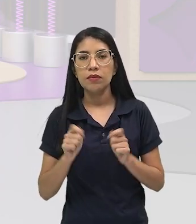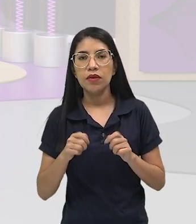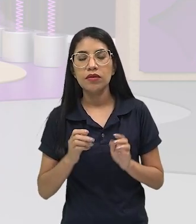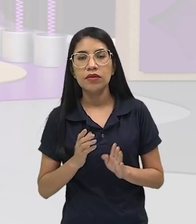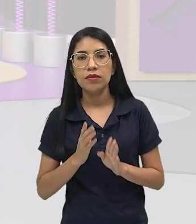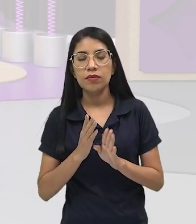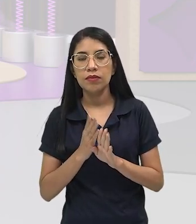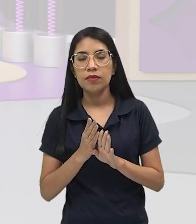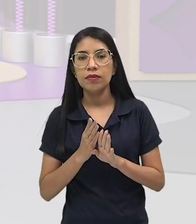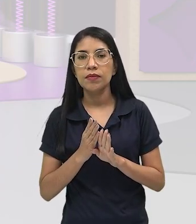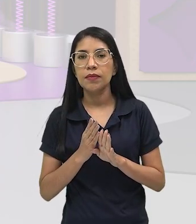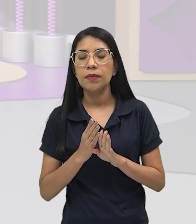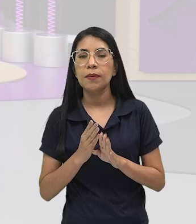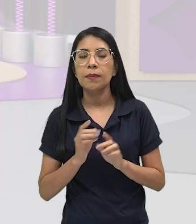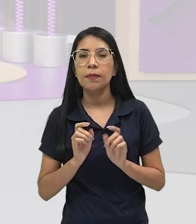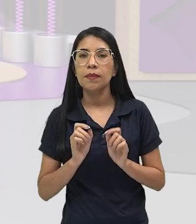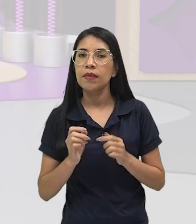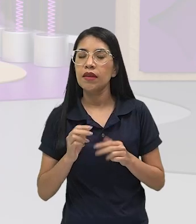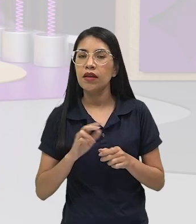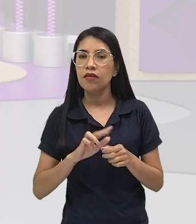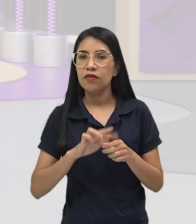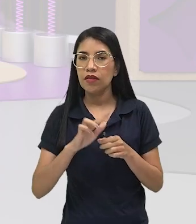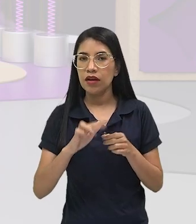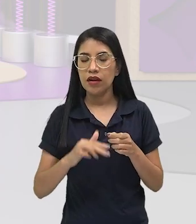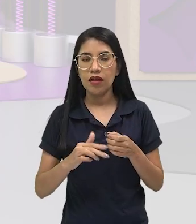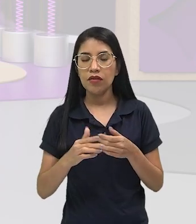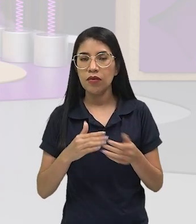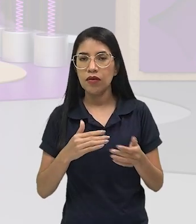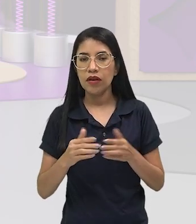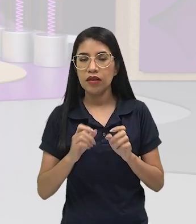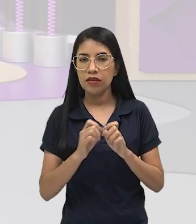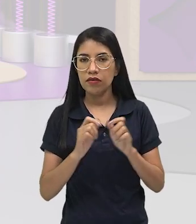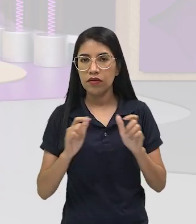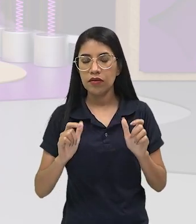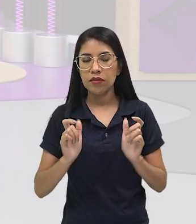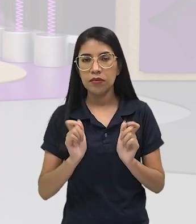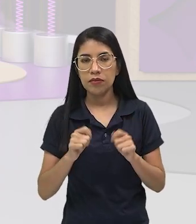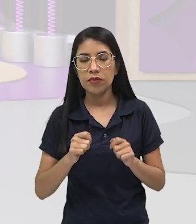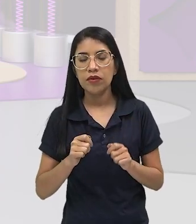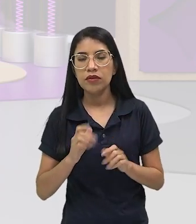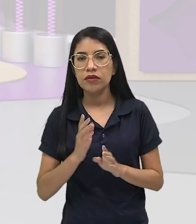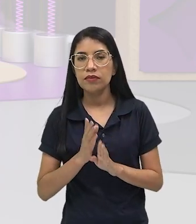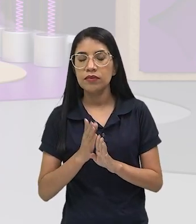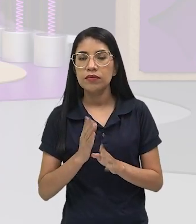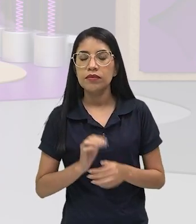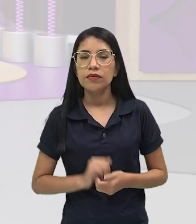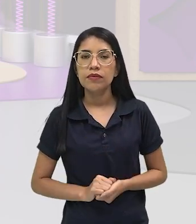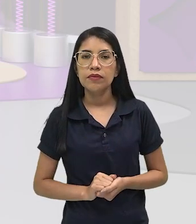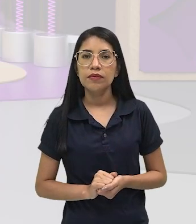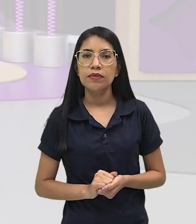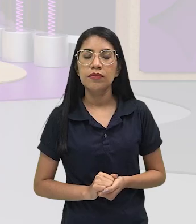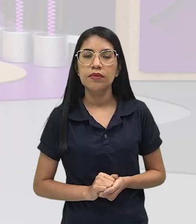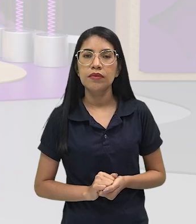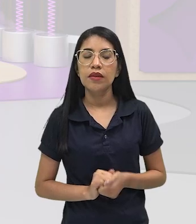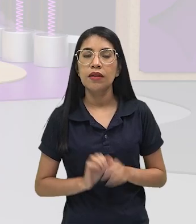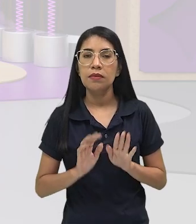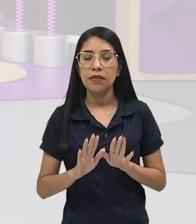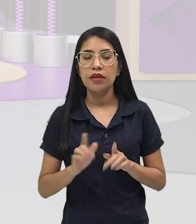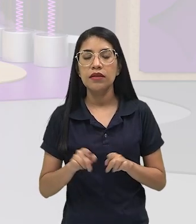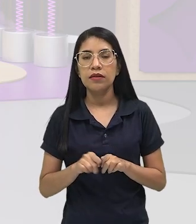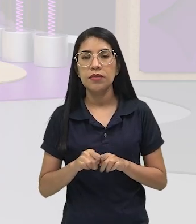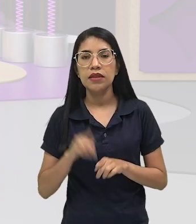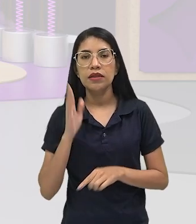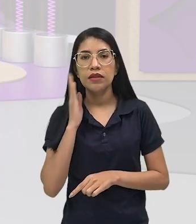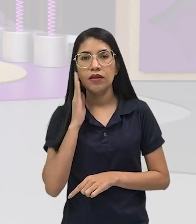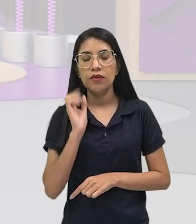determinar qualquer variável da fórmula, pessoal. Qualquer uma. É claro que eu já sei